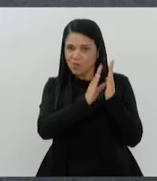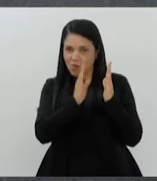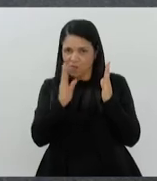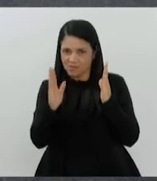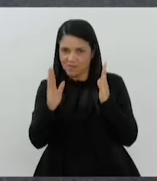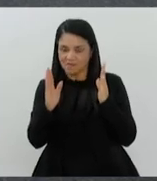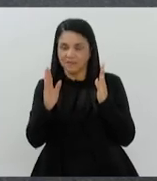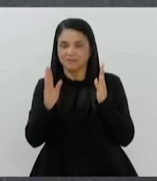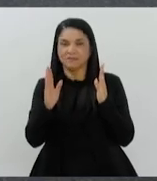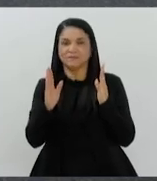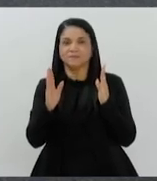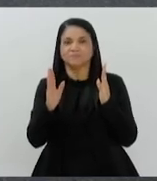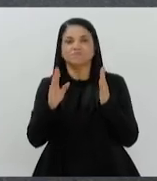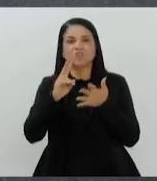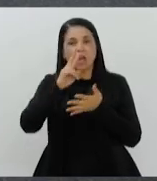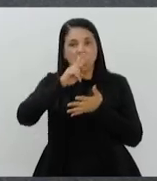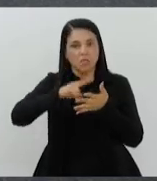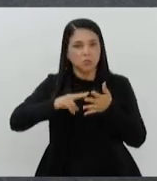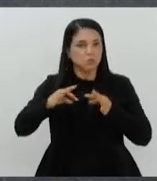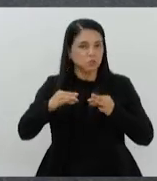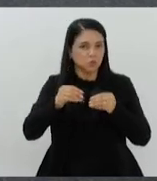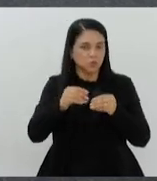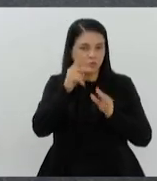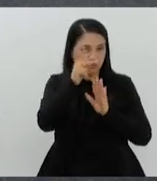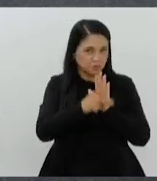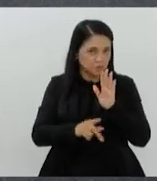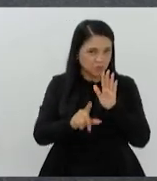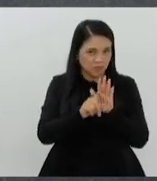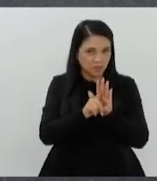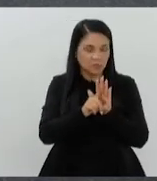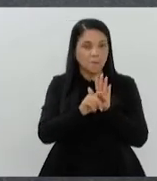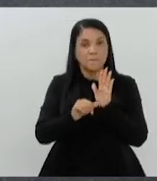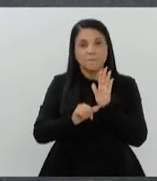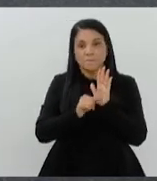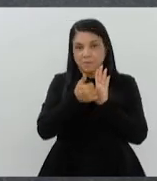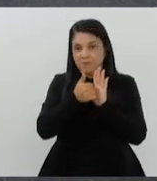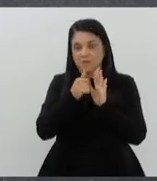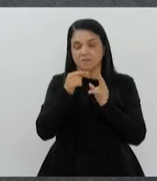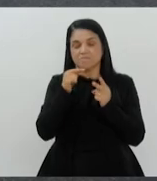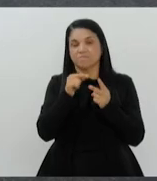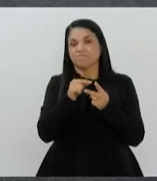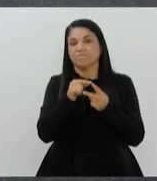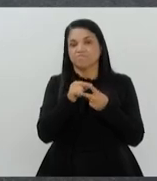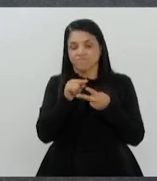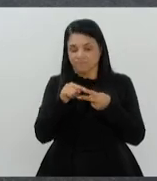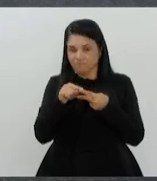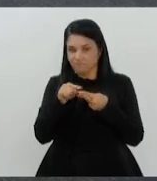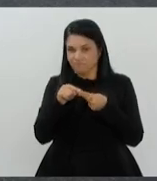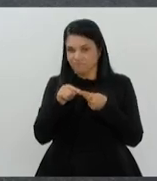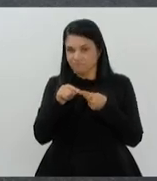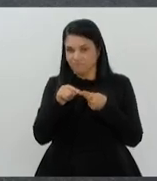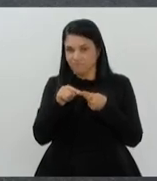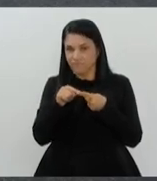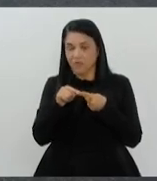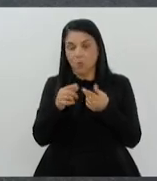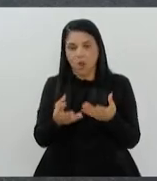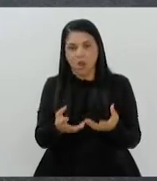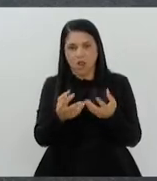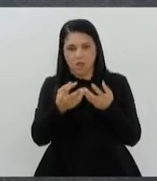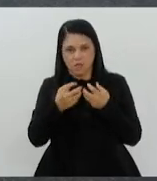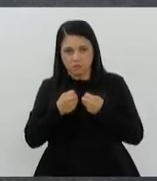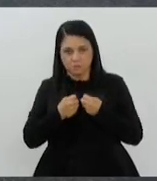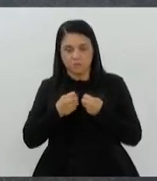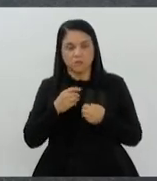que terminamos a leitura de todos os projetos. A primeira, né, é para dizer que eu tenho recebido, na condição